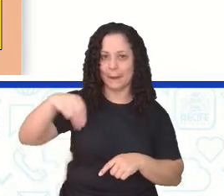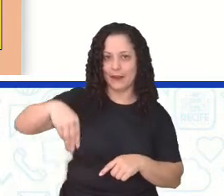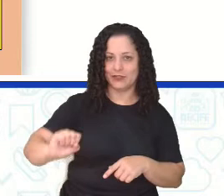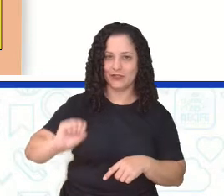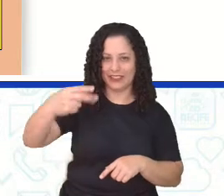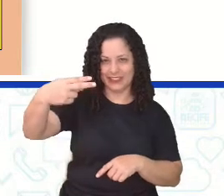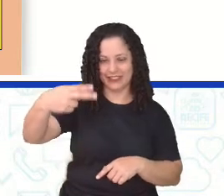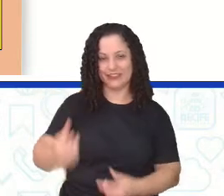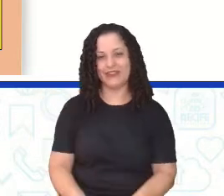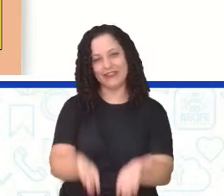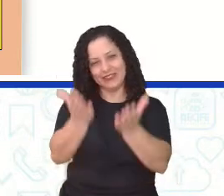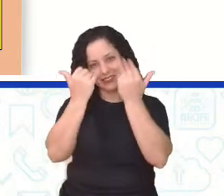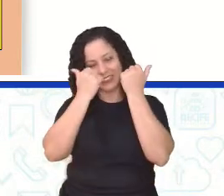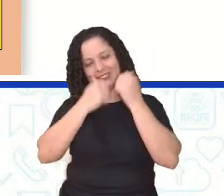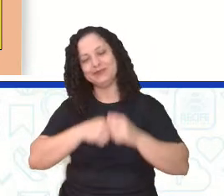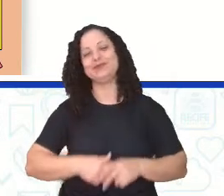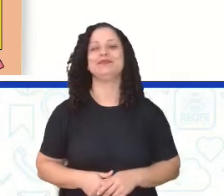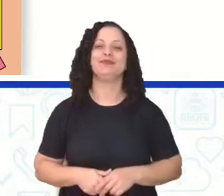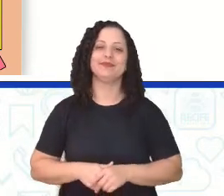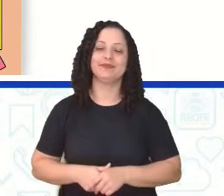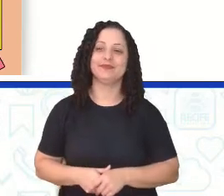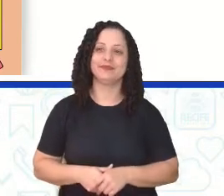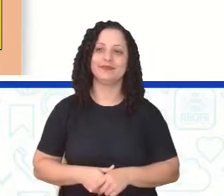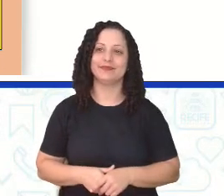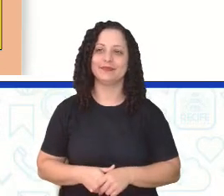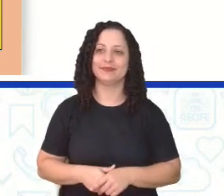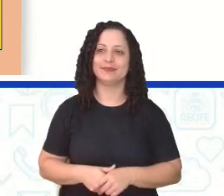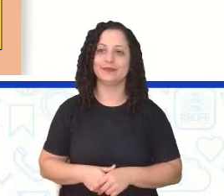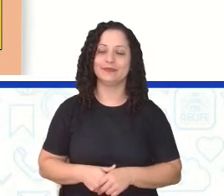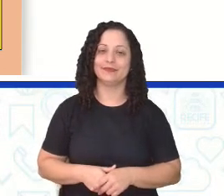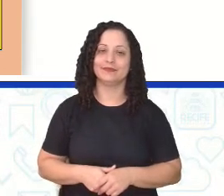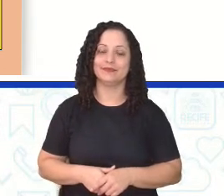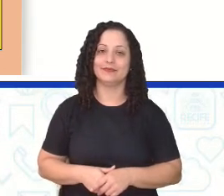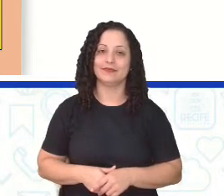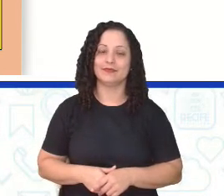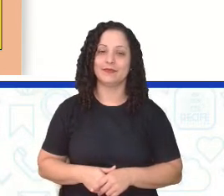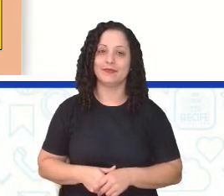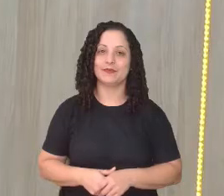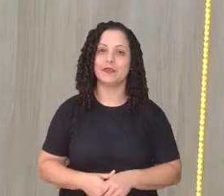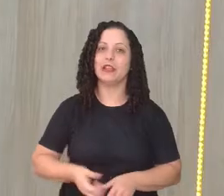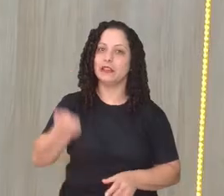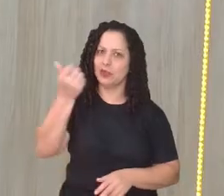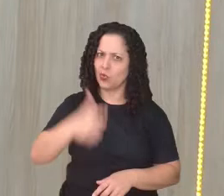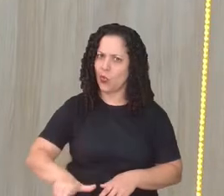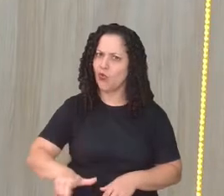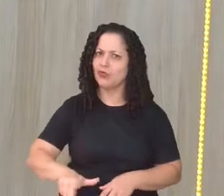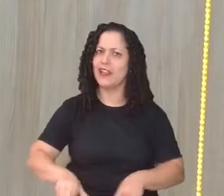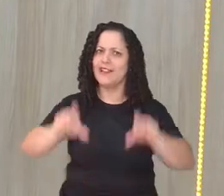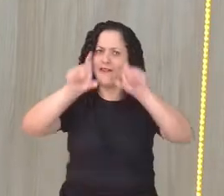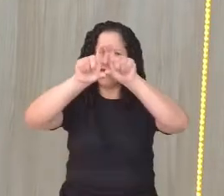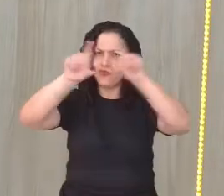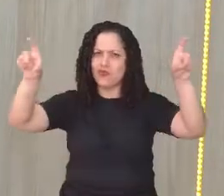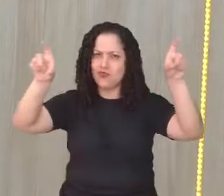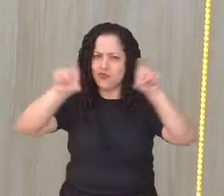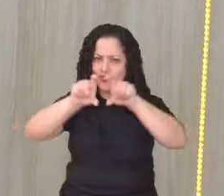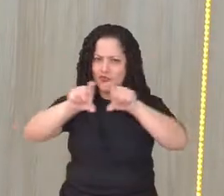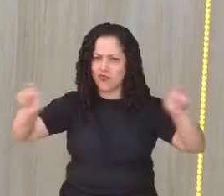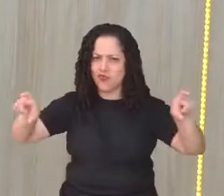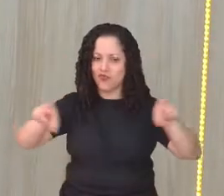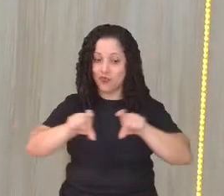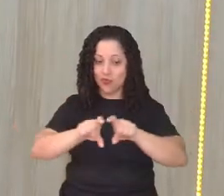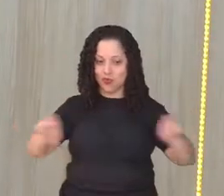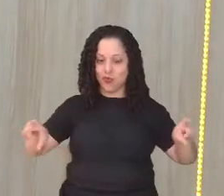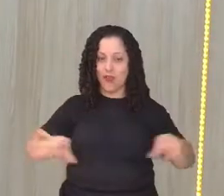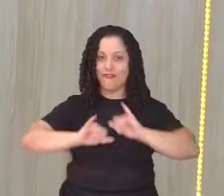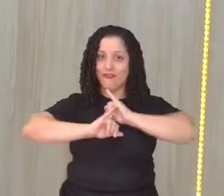Vamos nós. A gente já, vou reforçando aqui, a gente já disse, reforçando,